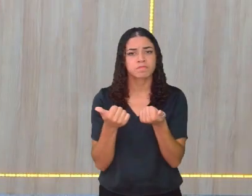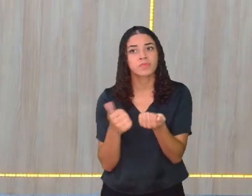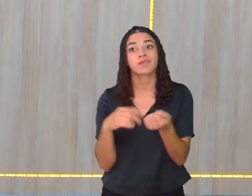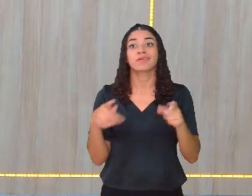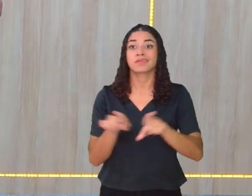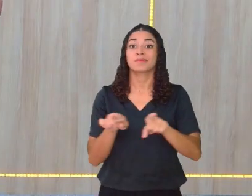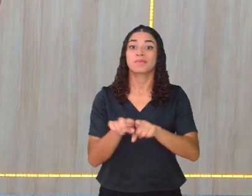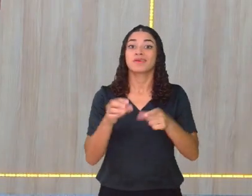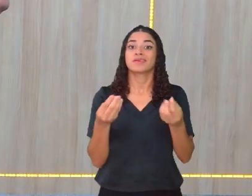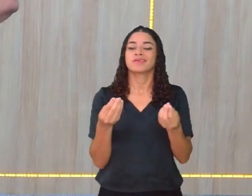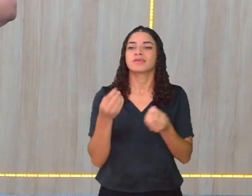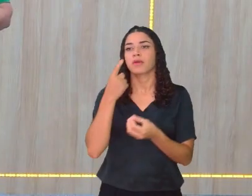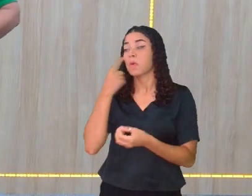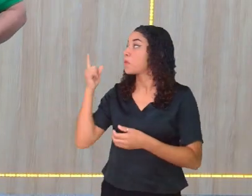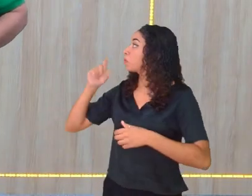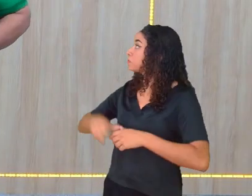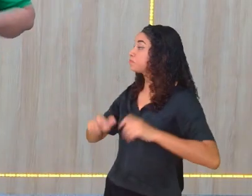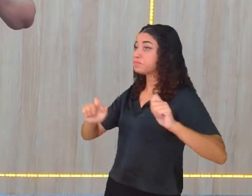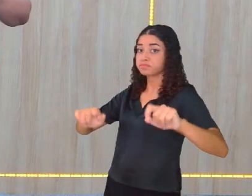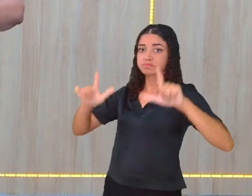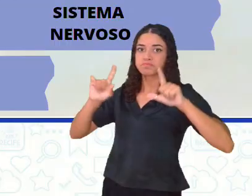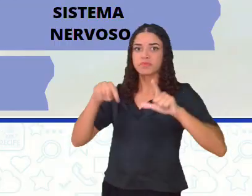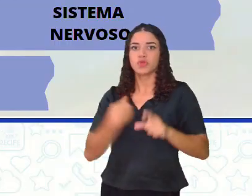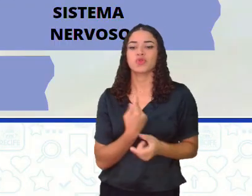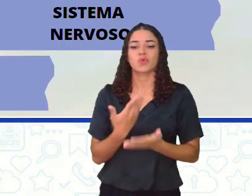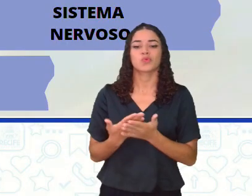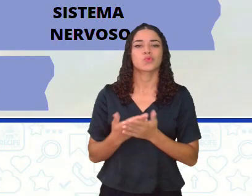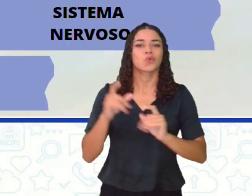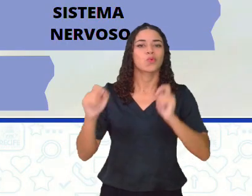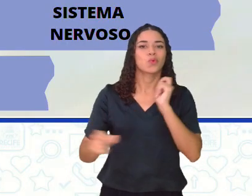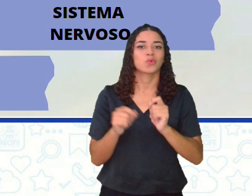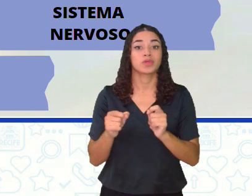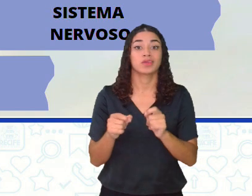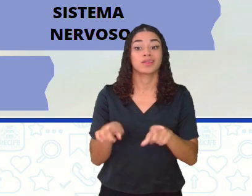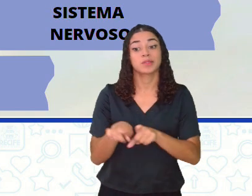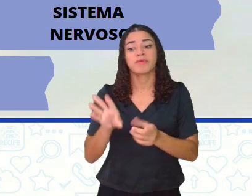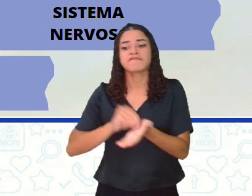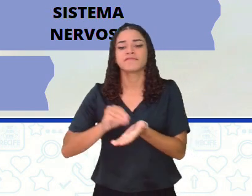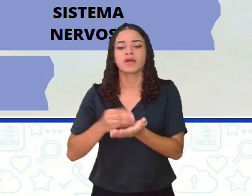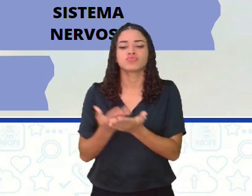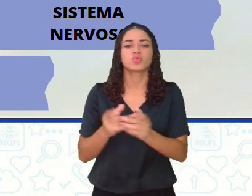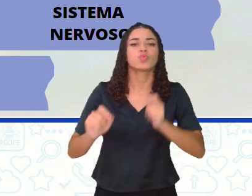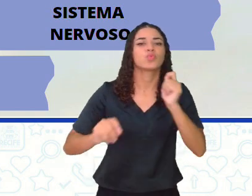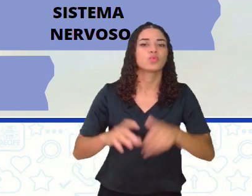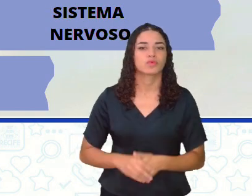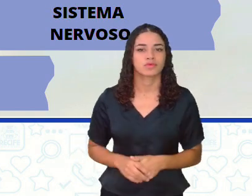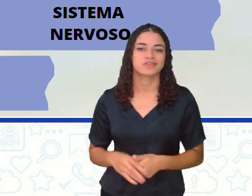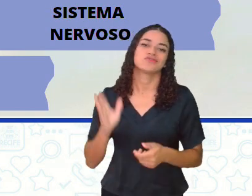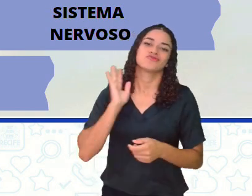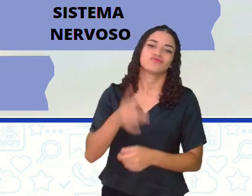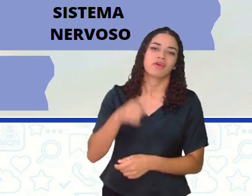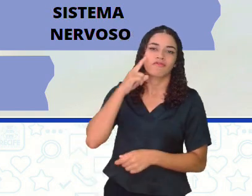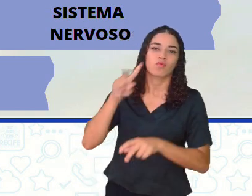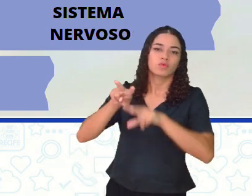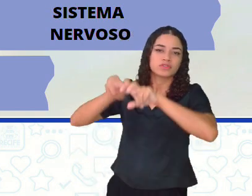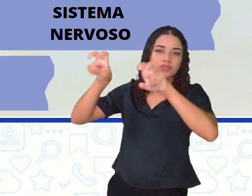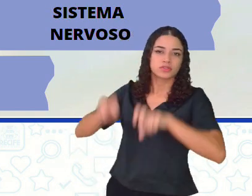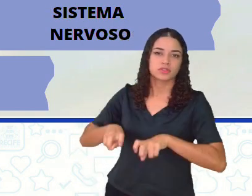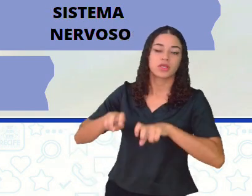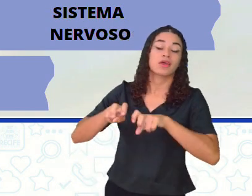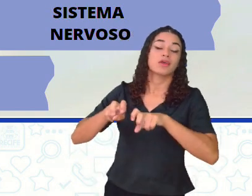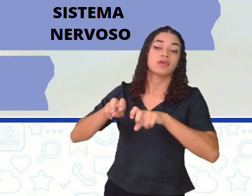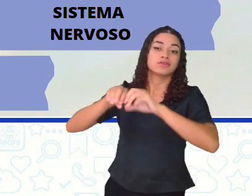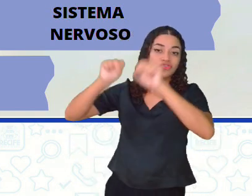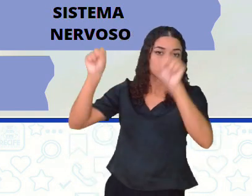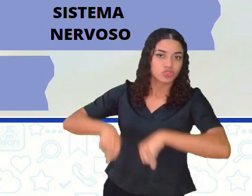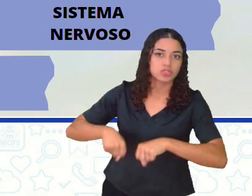para vocês verem o que é que nós já estudamos, o que vamos estudar hoje e o que falta. Nós já vimos a questão do sistema locomotor, a questão